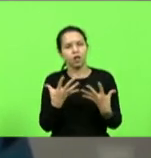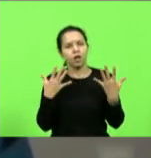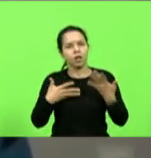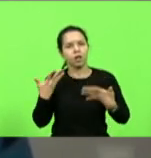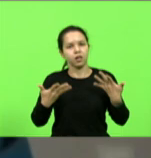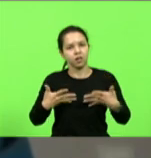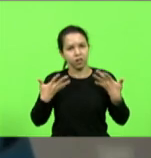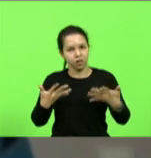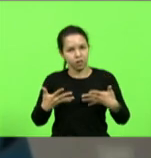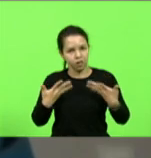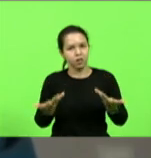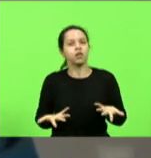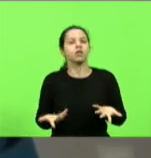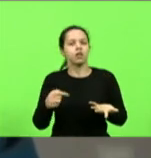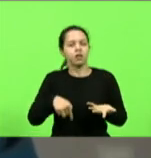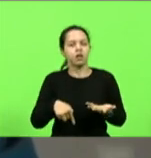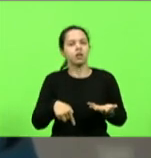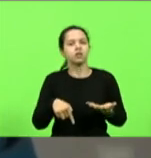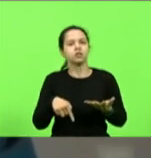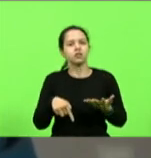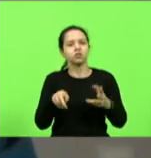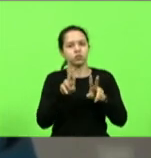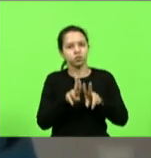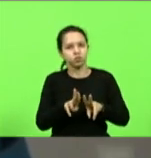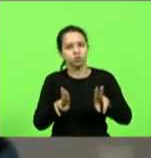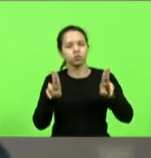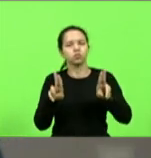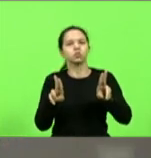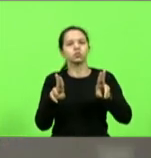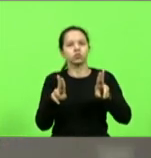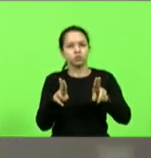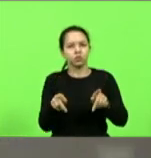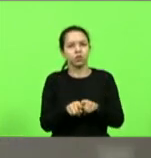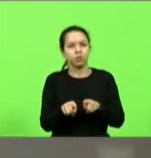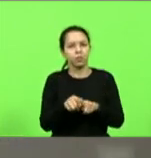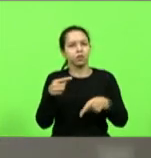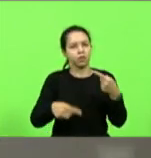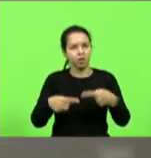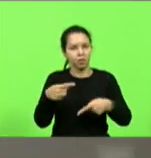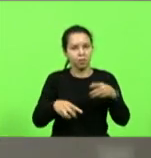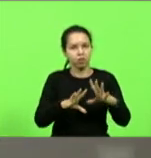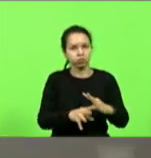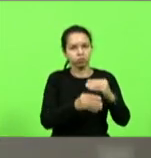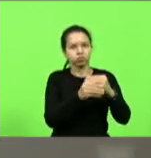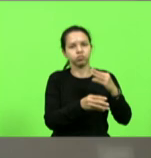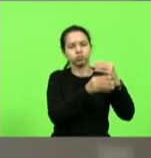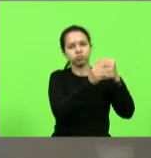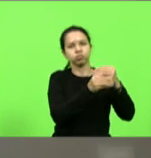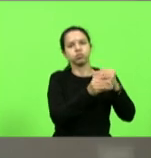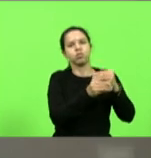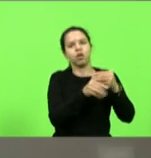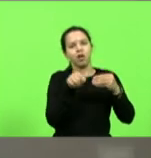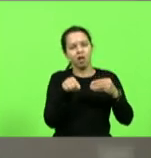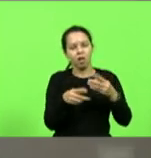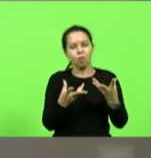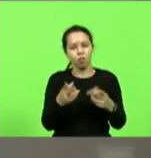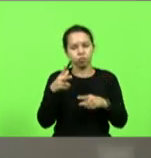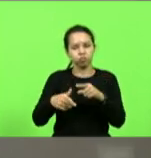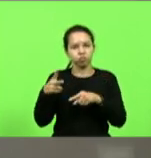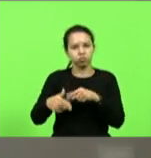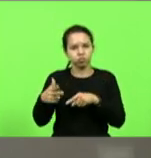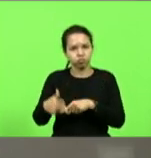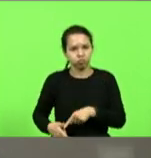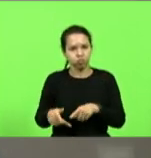esse debate, né? Instituição essa que vem sendo constantemente atacada por cortes de verbas, ameaças de